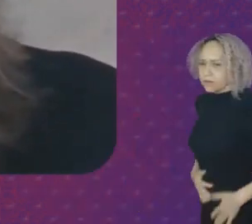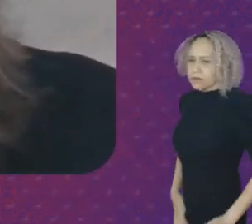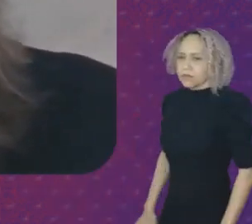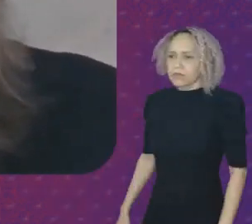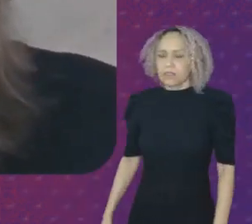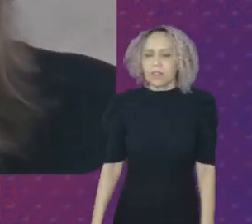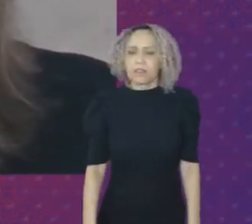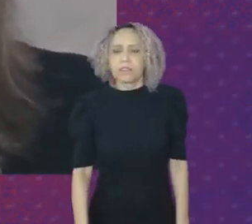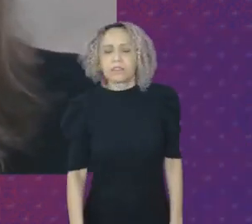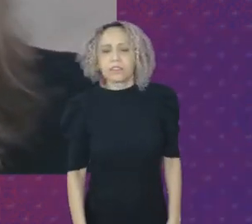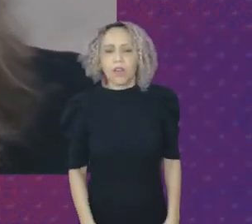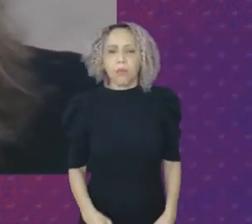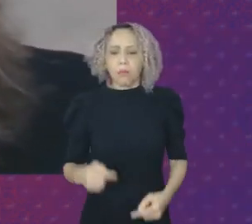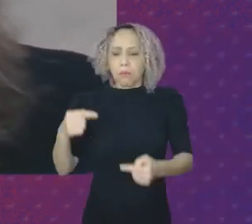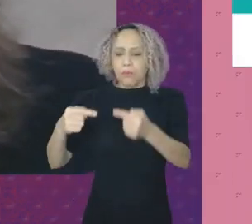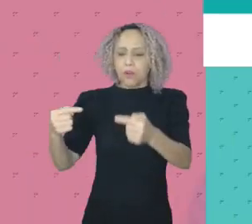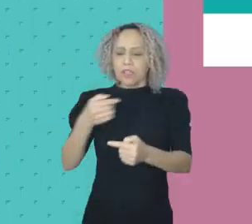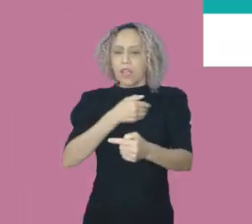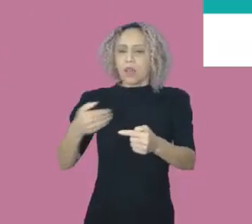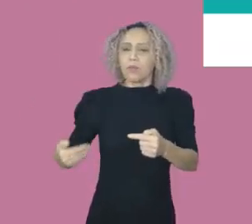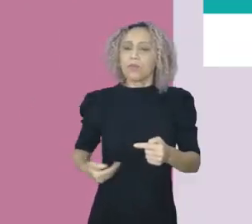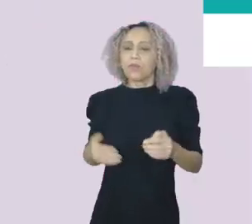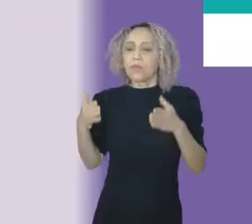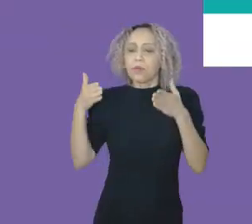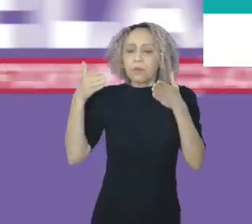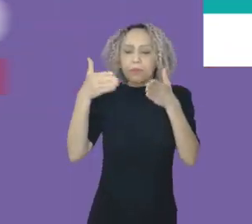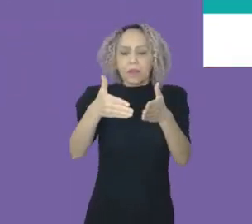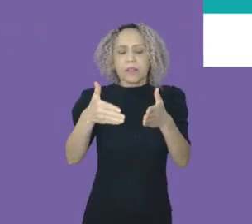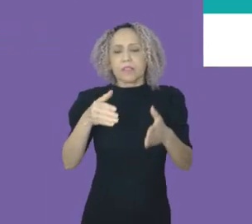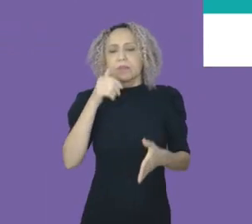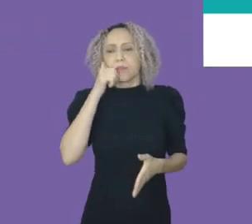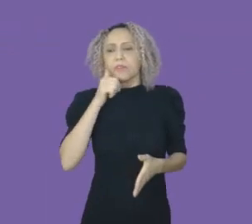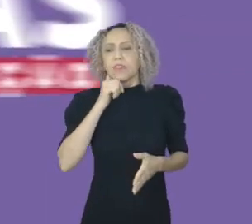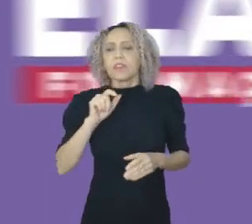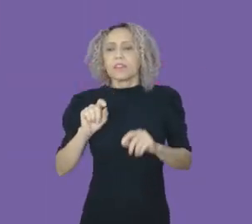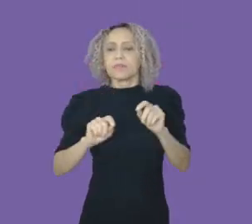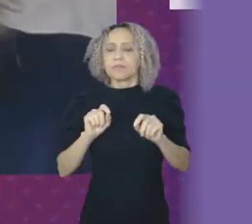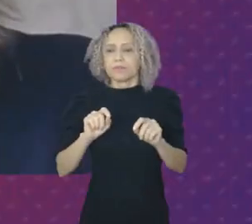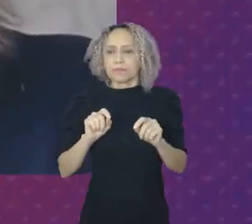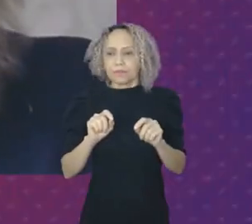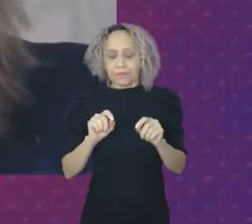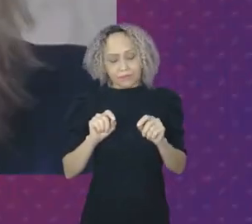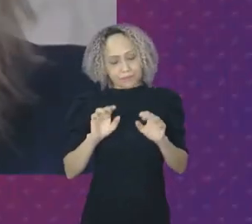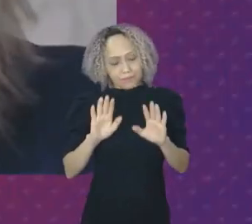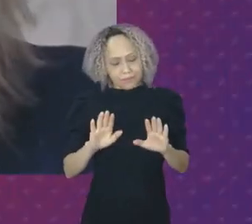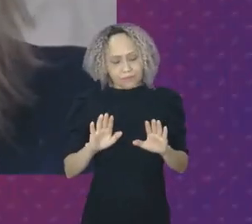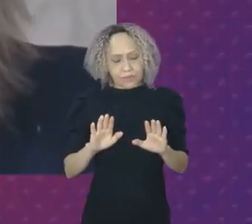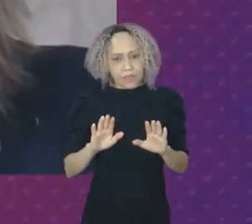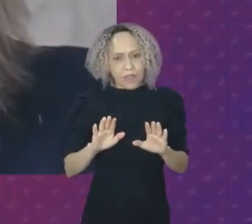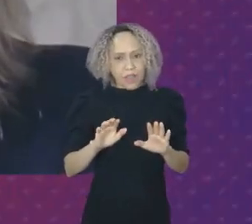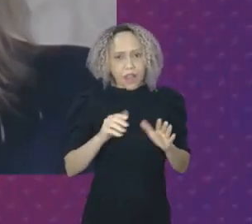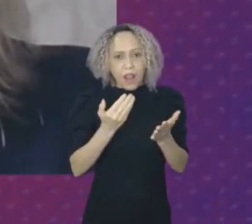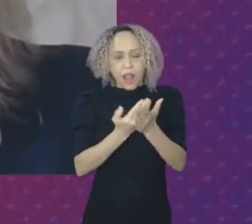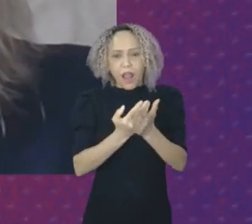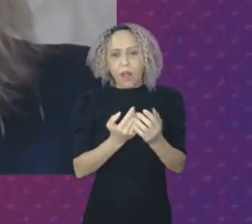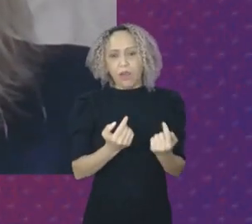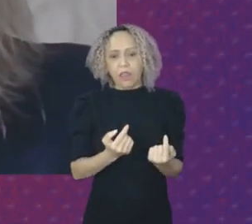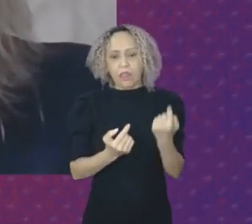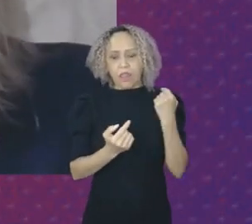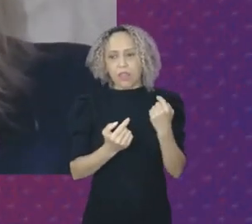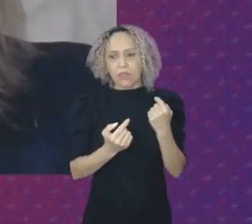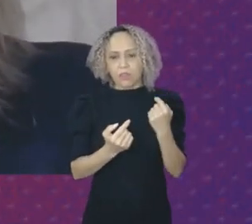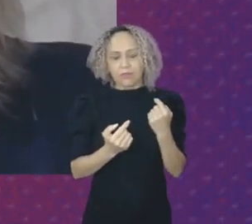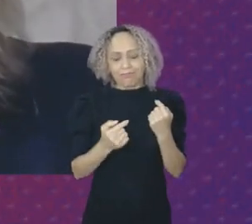políticas públicas para as mulheres. Conforme nós vimos na aula anterior, houve um